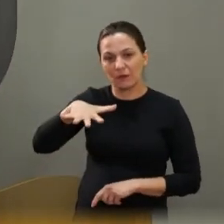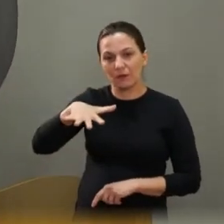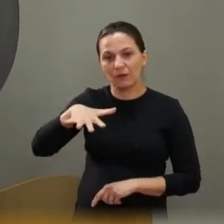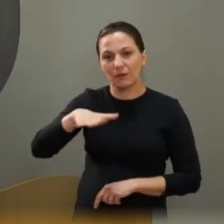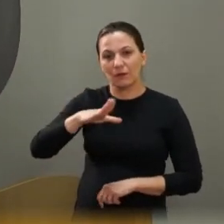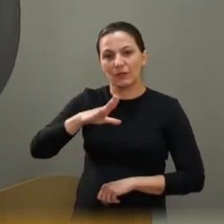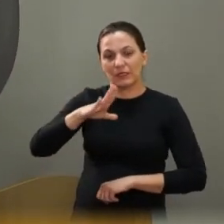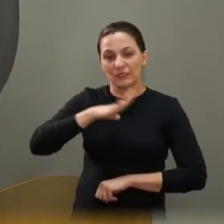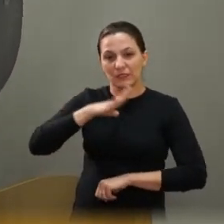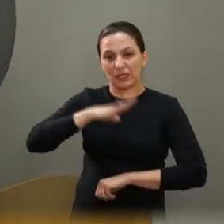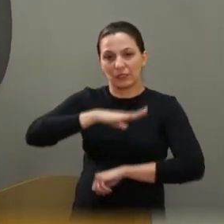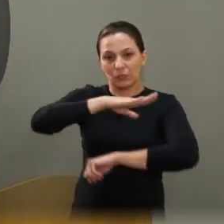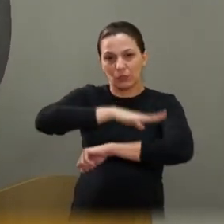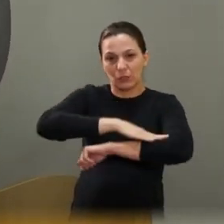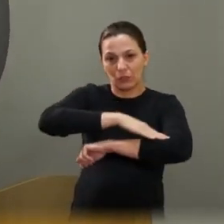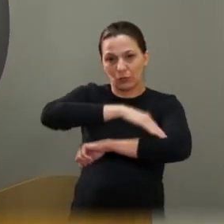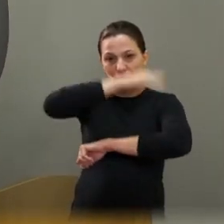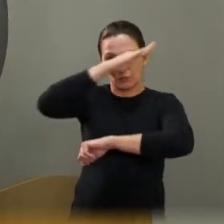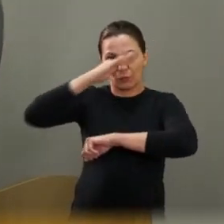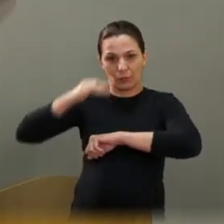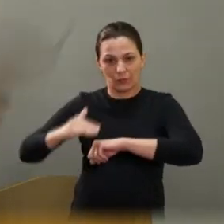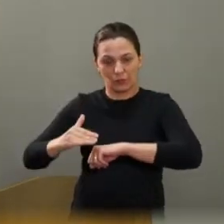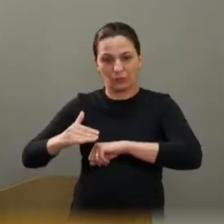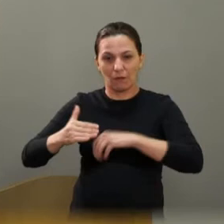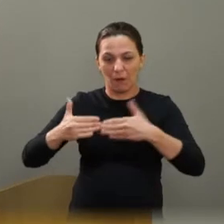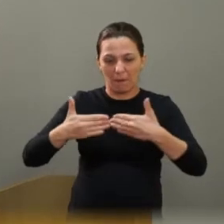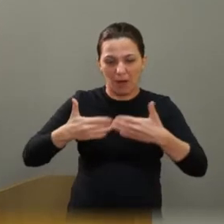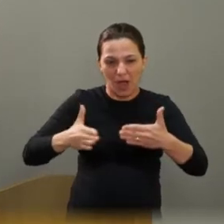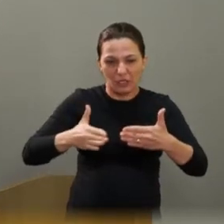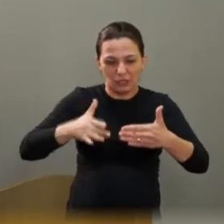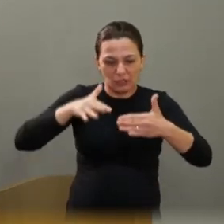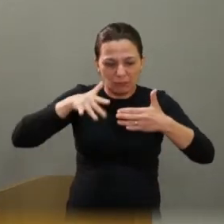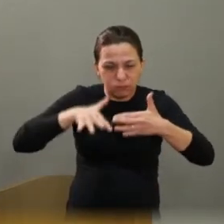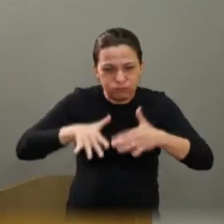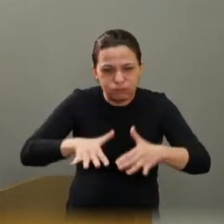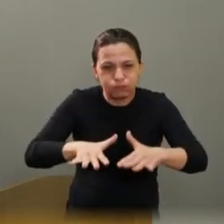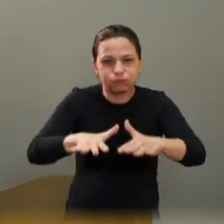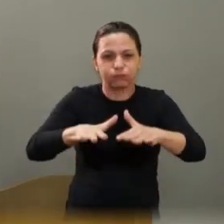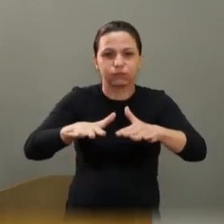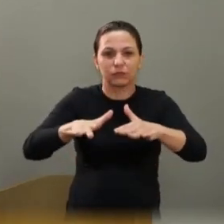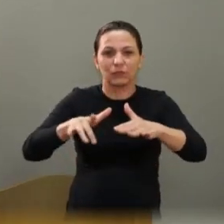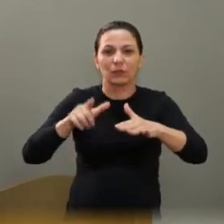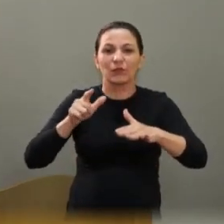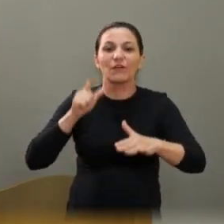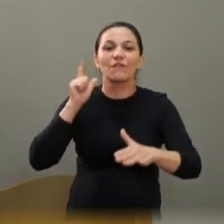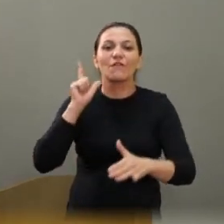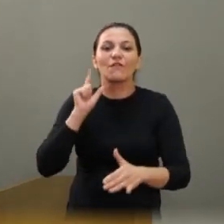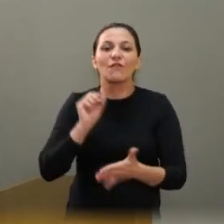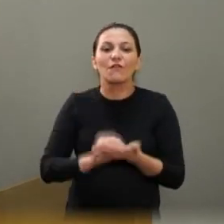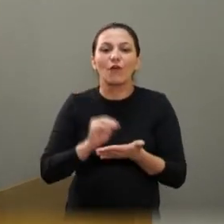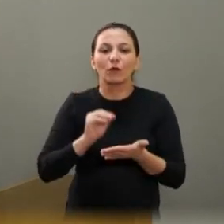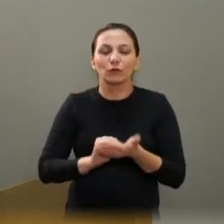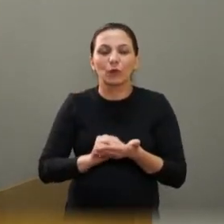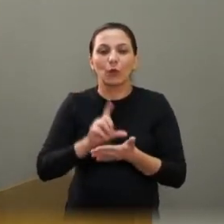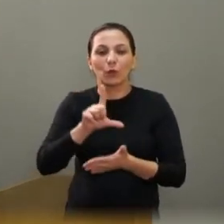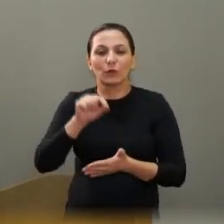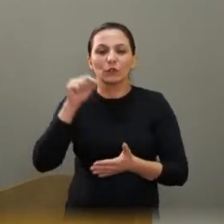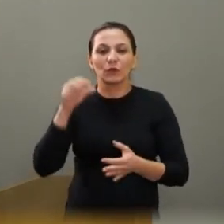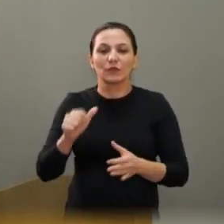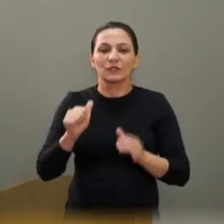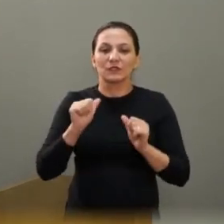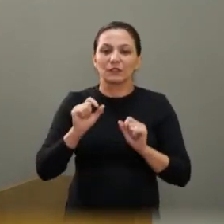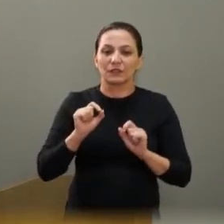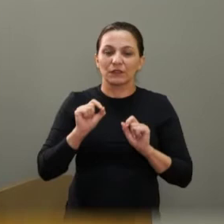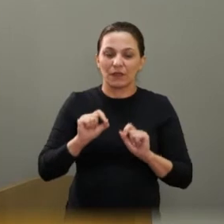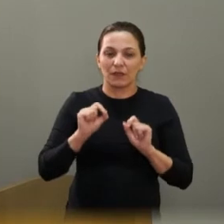e com Brumadinho a barragem rompeu é por falta de omissão desses deputados que estavam